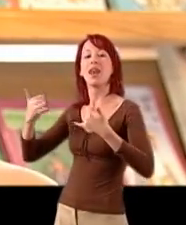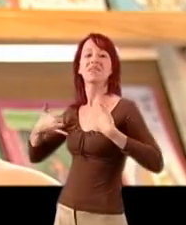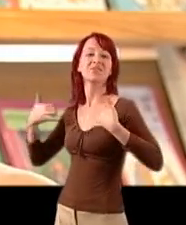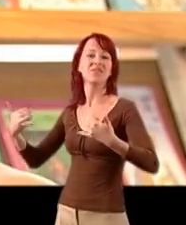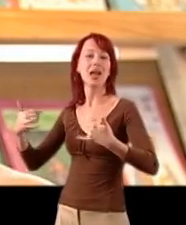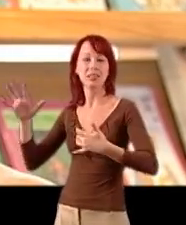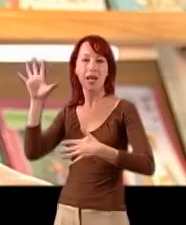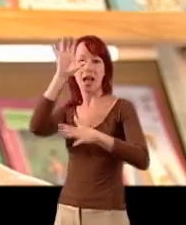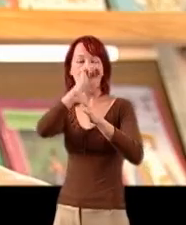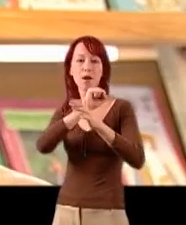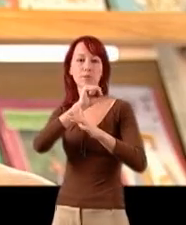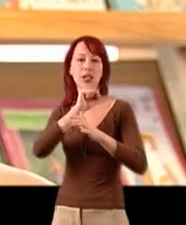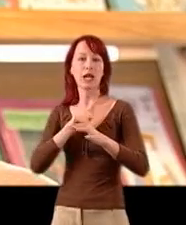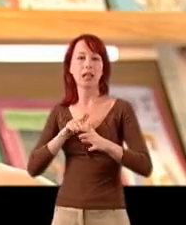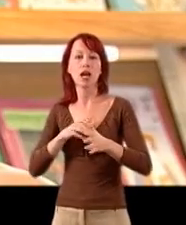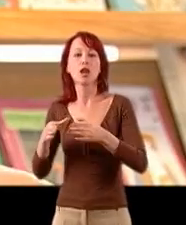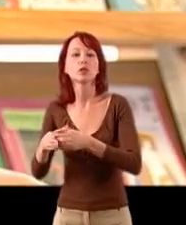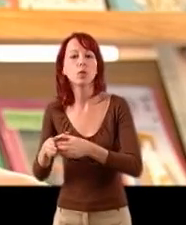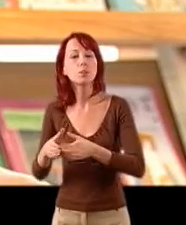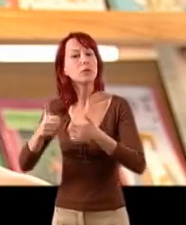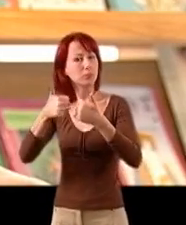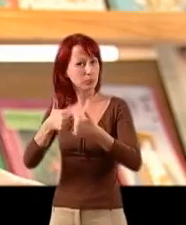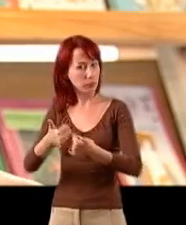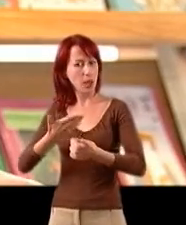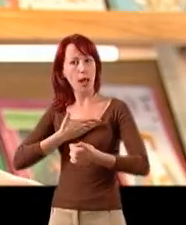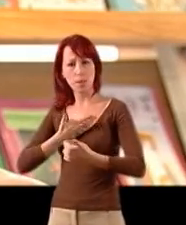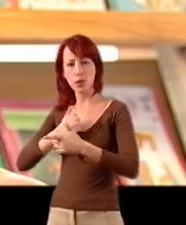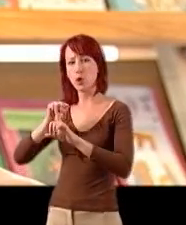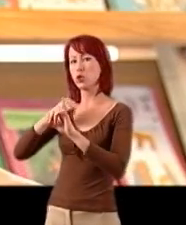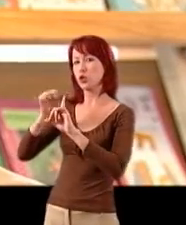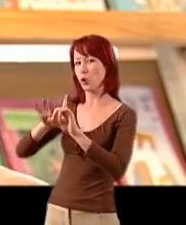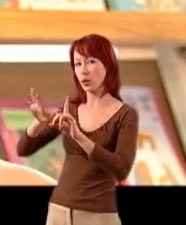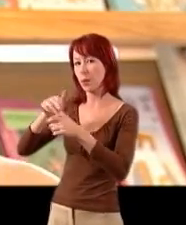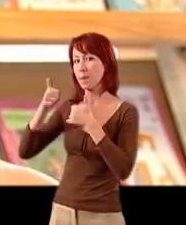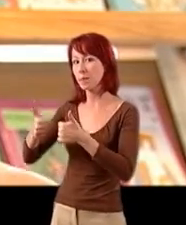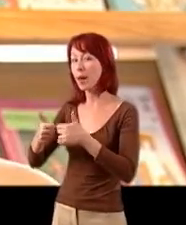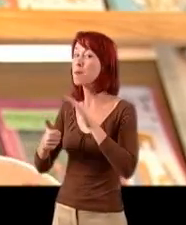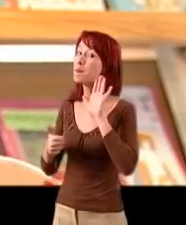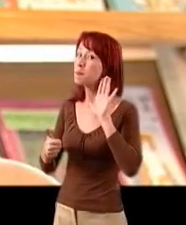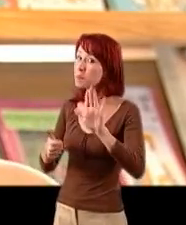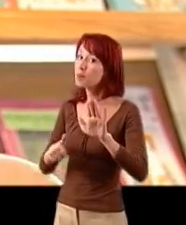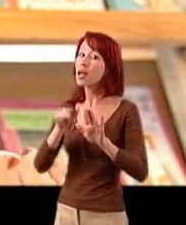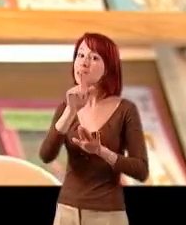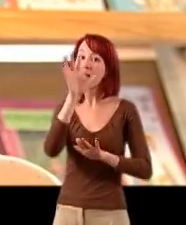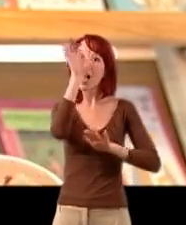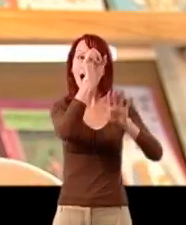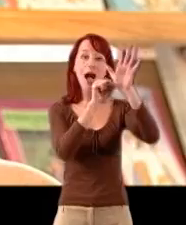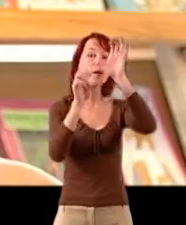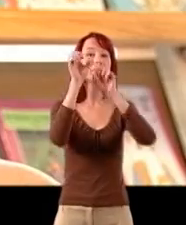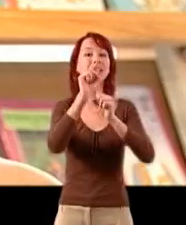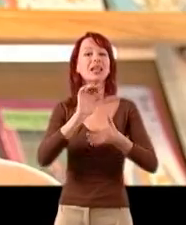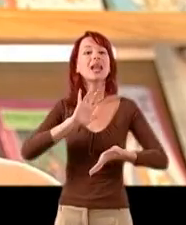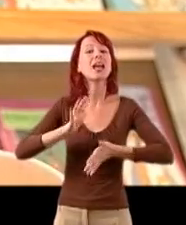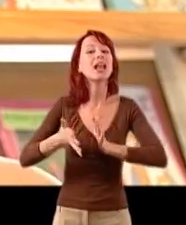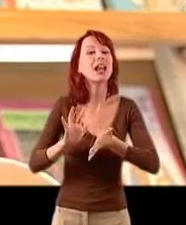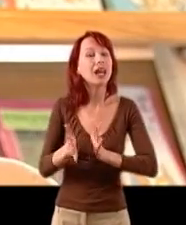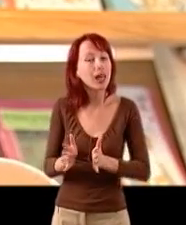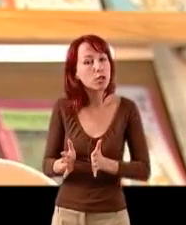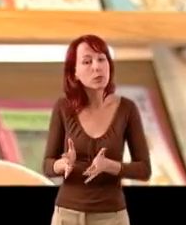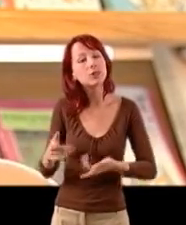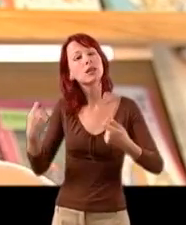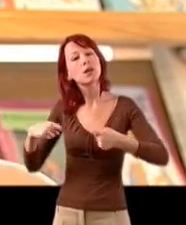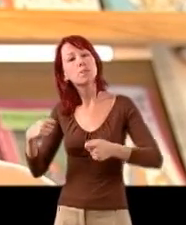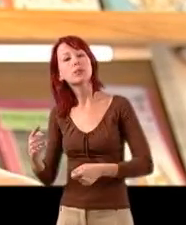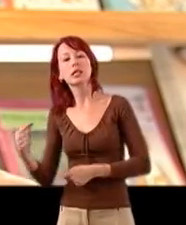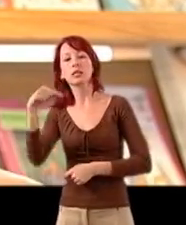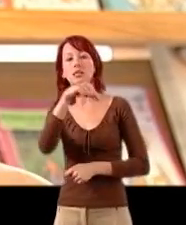mais um lugar para ela se enturmar. Sim, ela se socializa, tranquilo, legal. Mas aprender a linguagem, as Libras, é